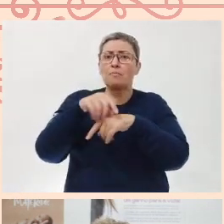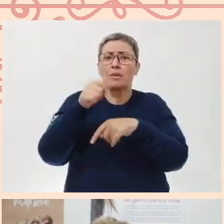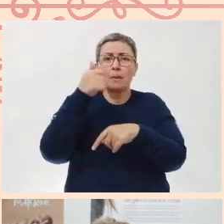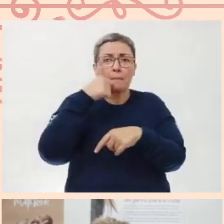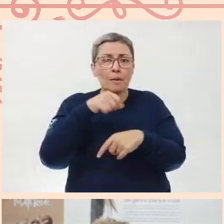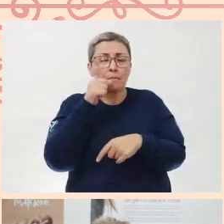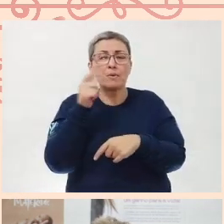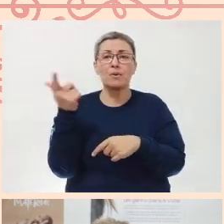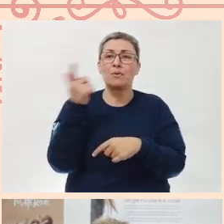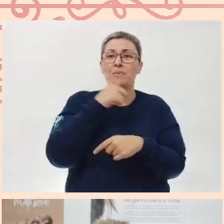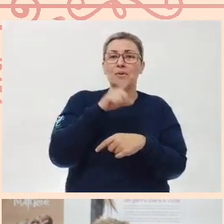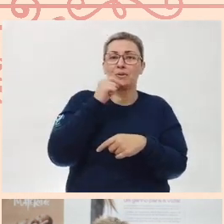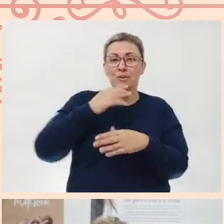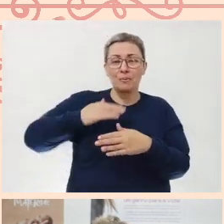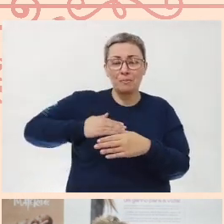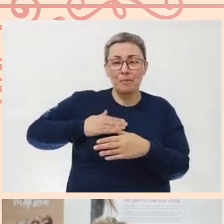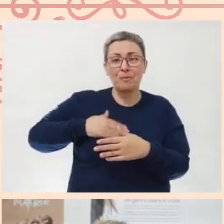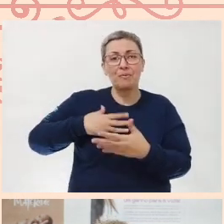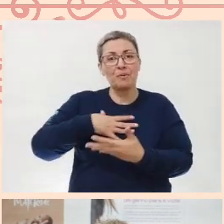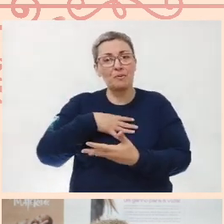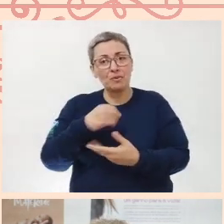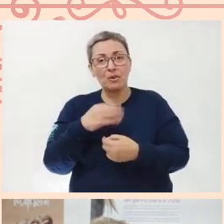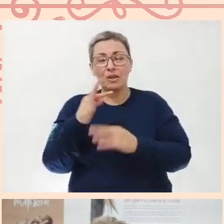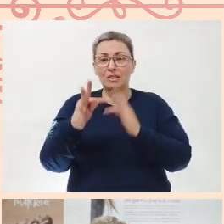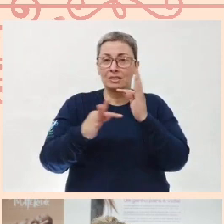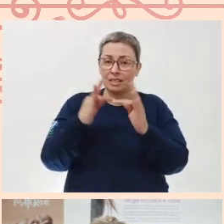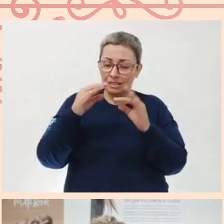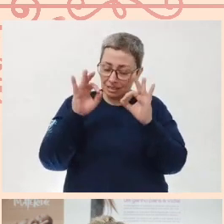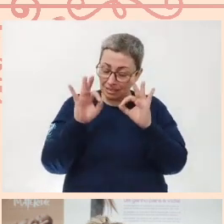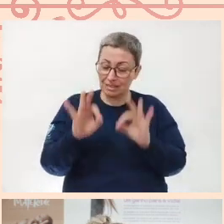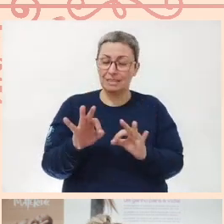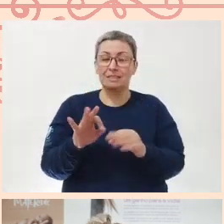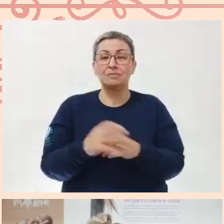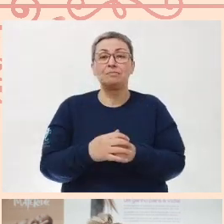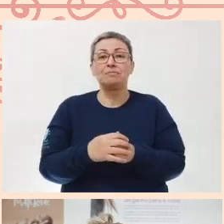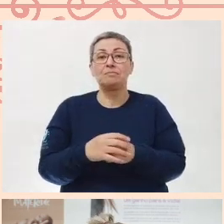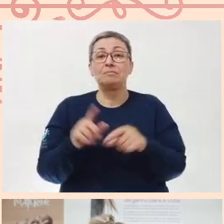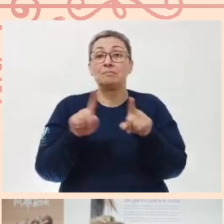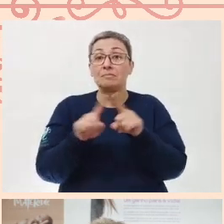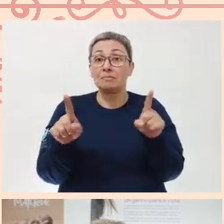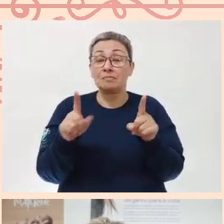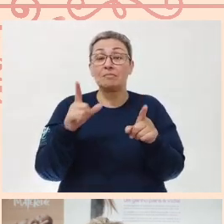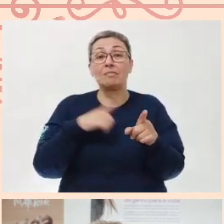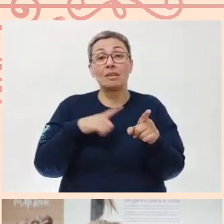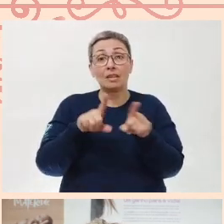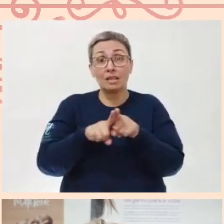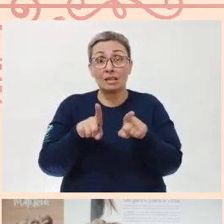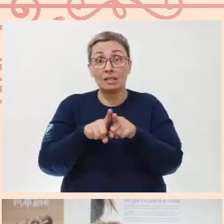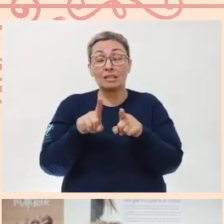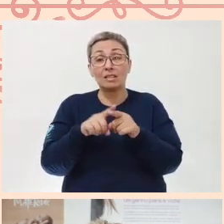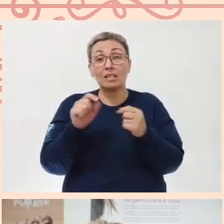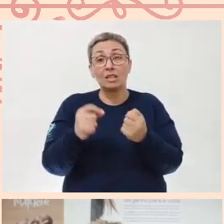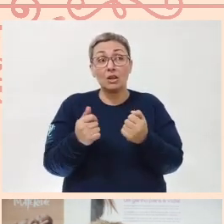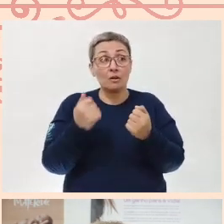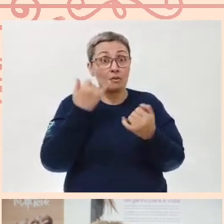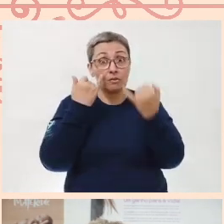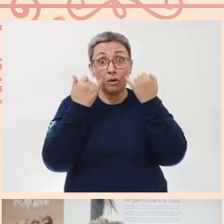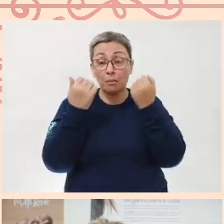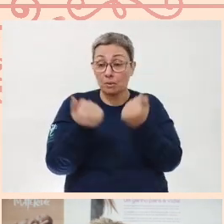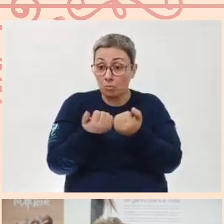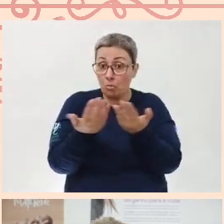passar para que essas mães consigam amamentar com a técnica correta, mas também ela levará